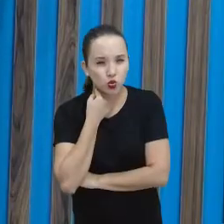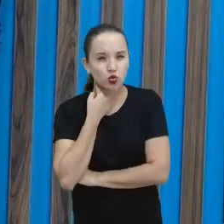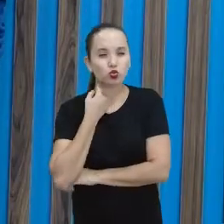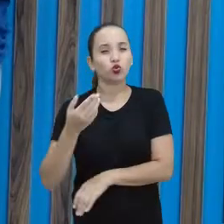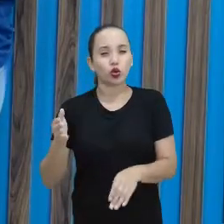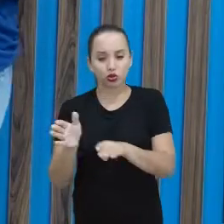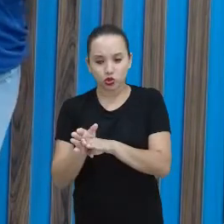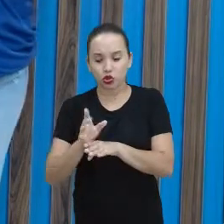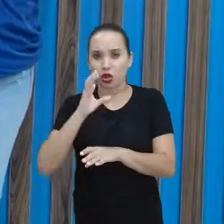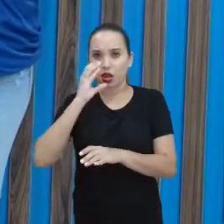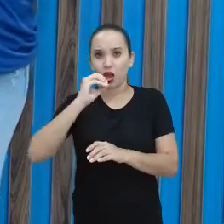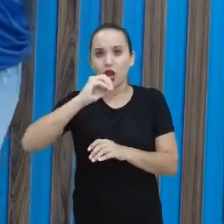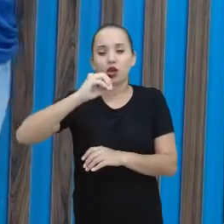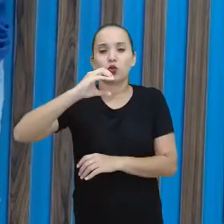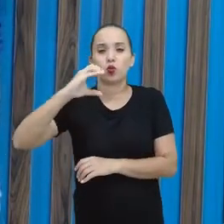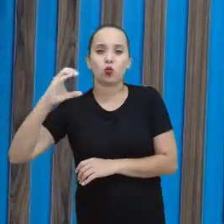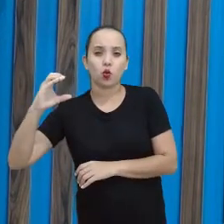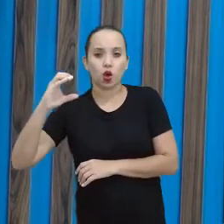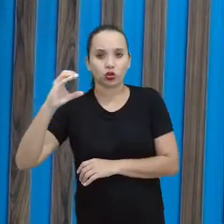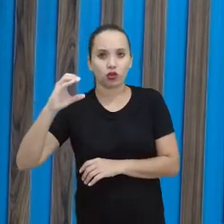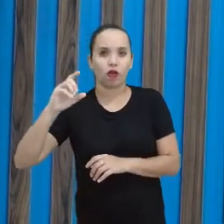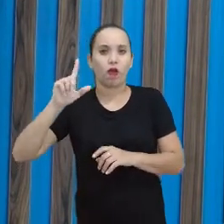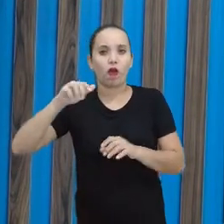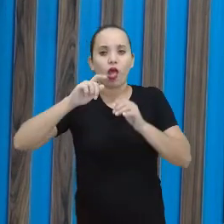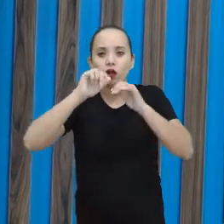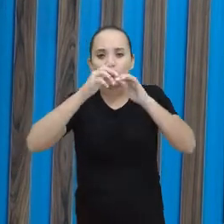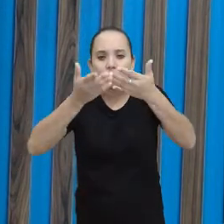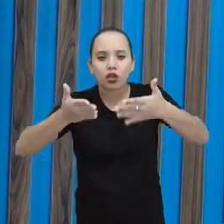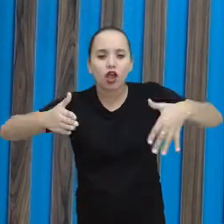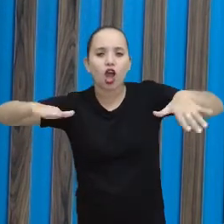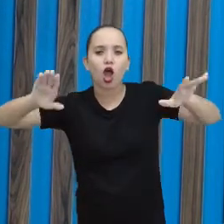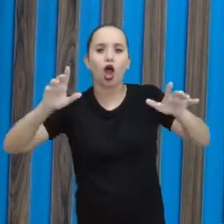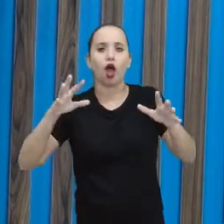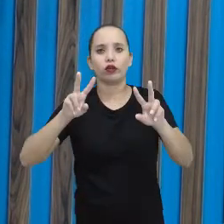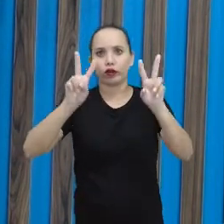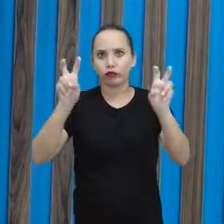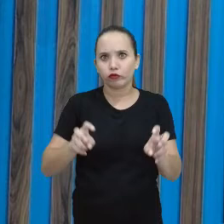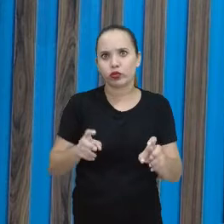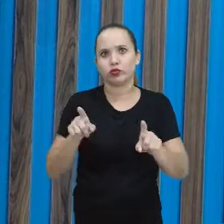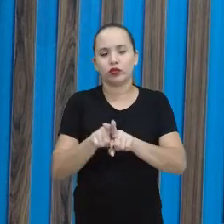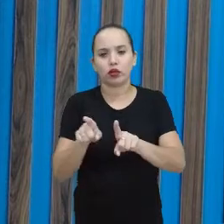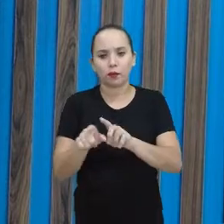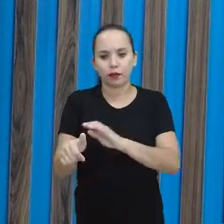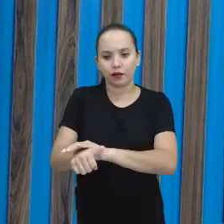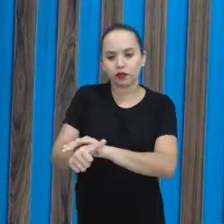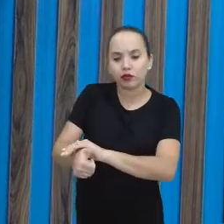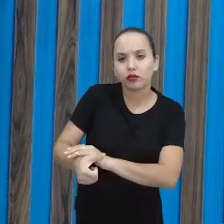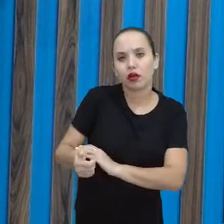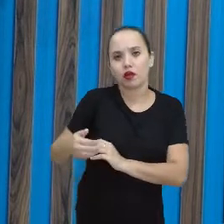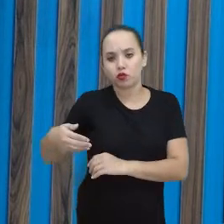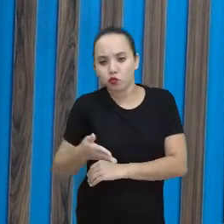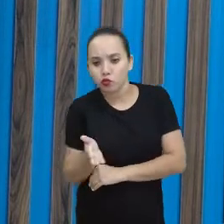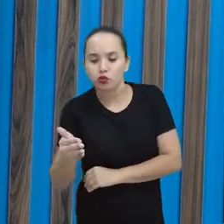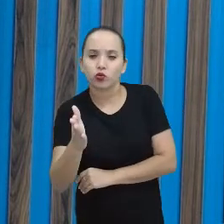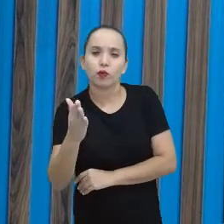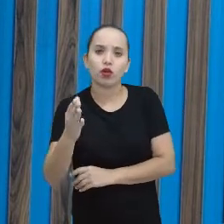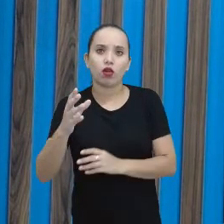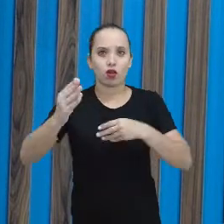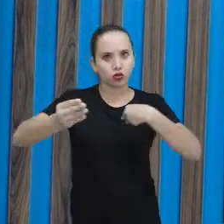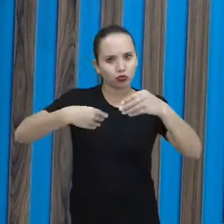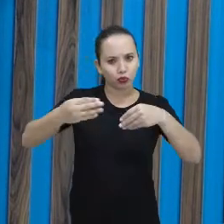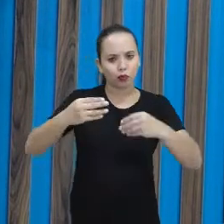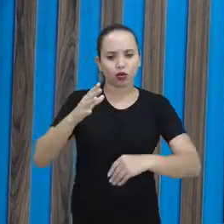nos oceanos. E aí tem aquela questão toda com tartarugas, com peixes e tudo mais, né? Esse plástico vai